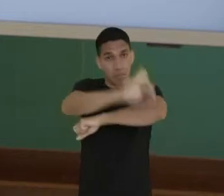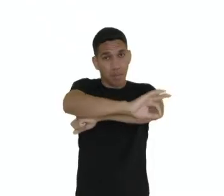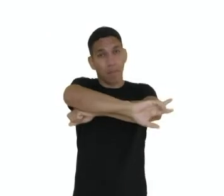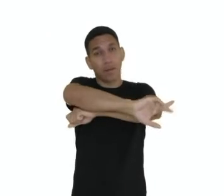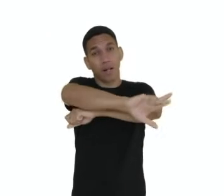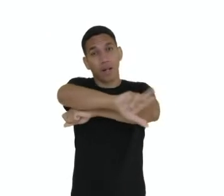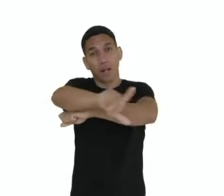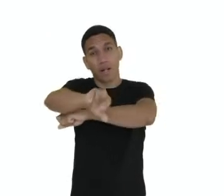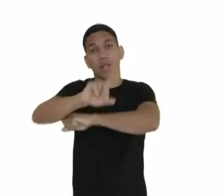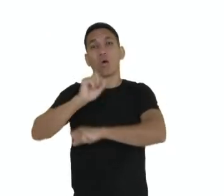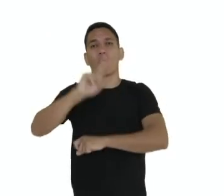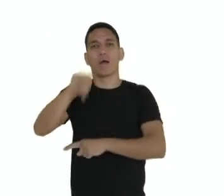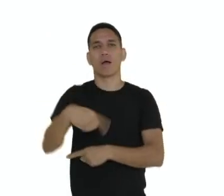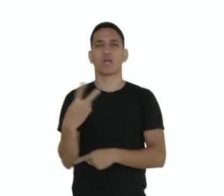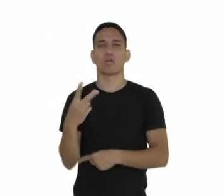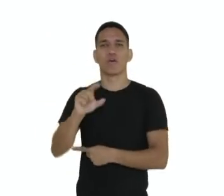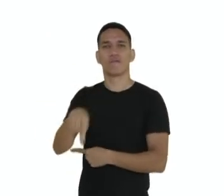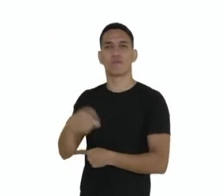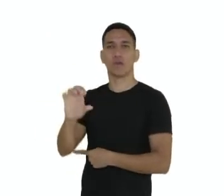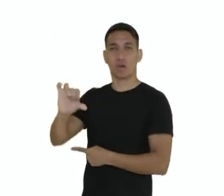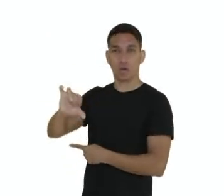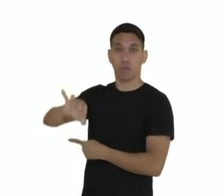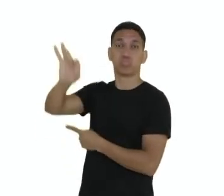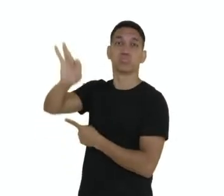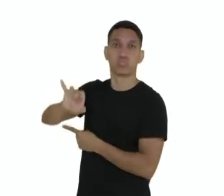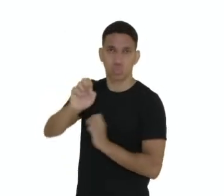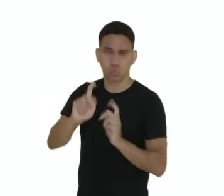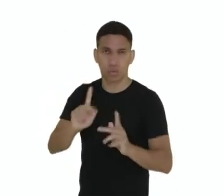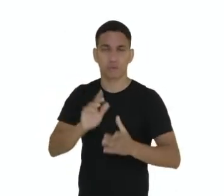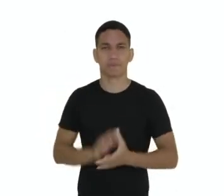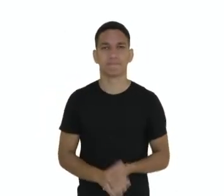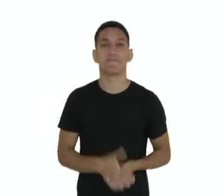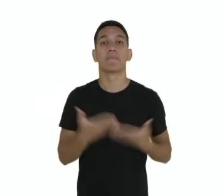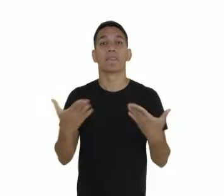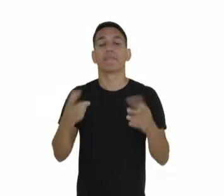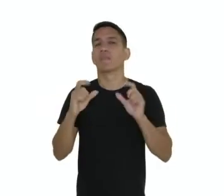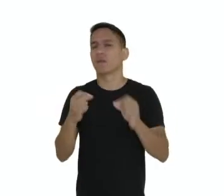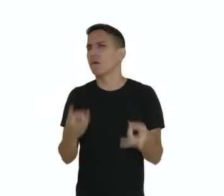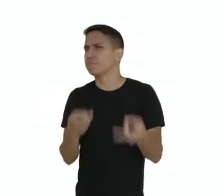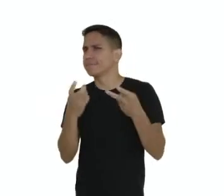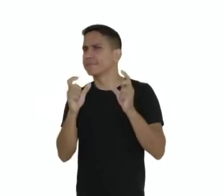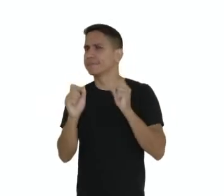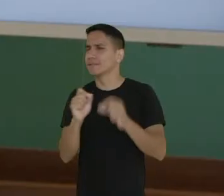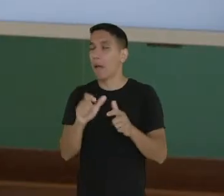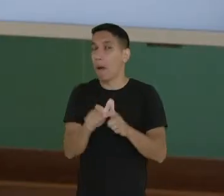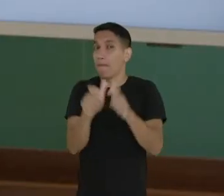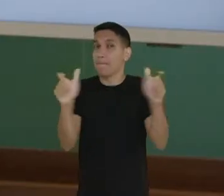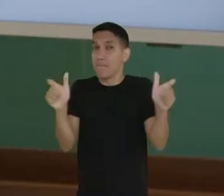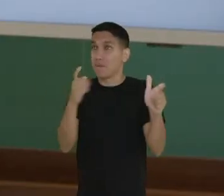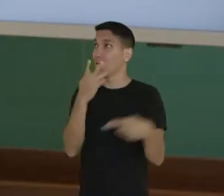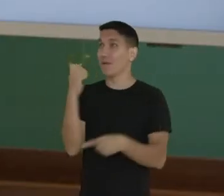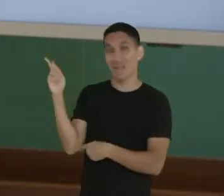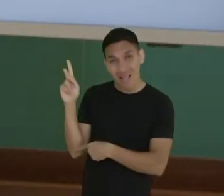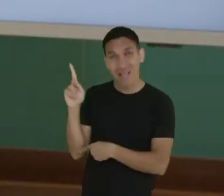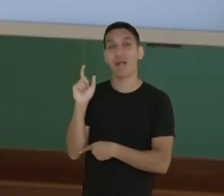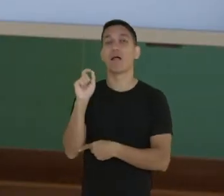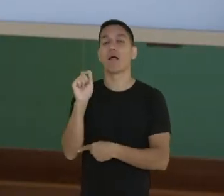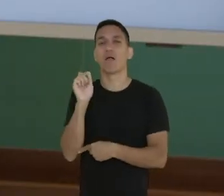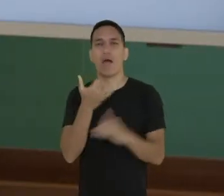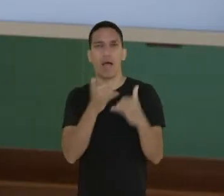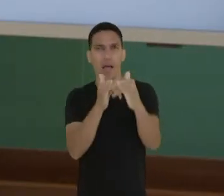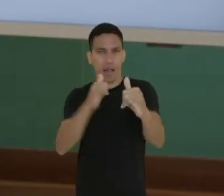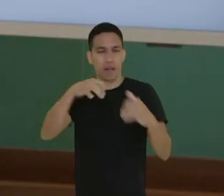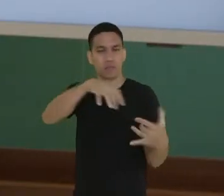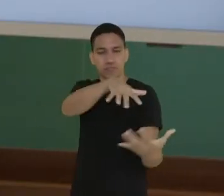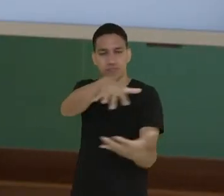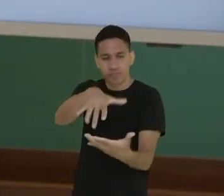ele compõe em torno de 2,9%, certo? Então, você pode perceber que grande parte da energia elétrica produzida no